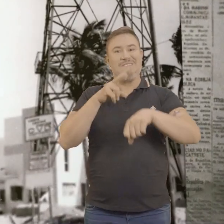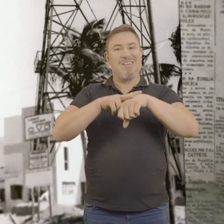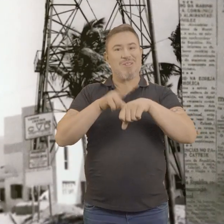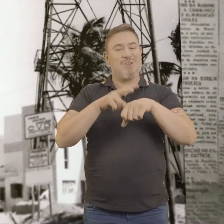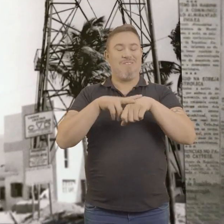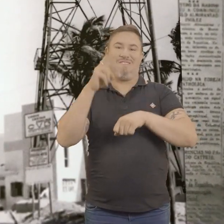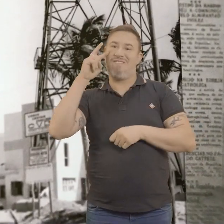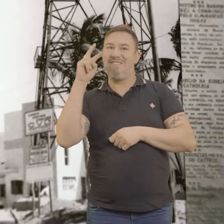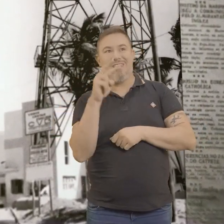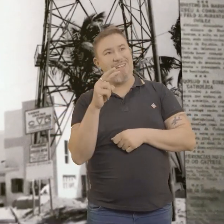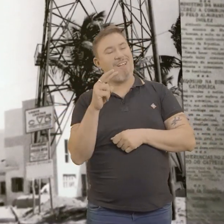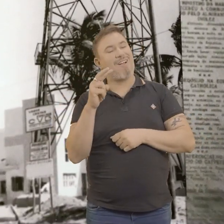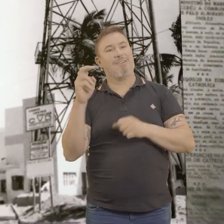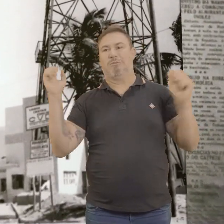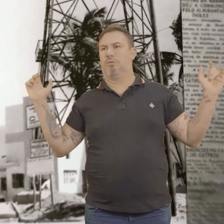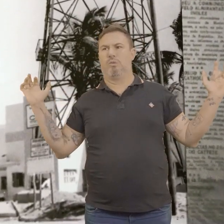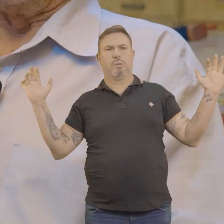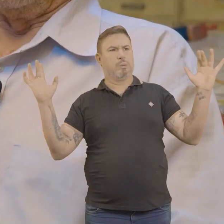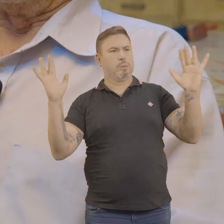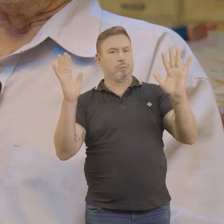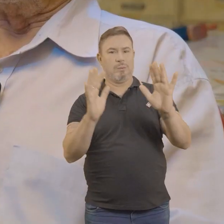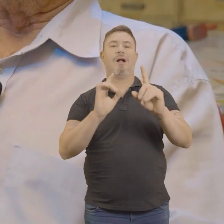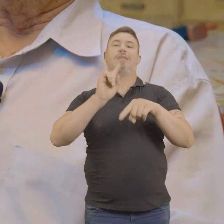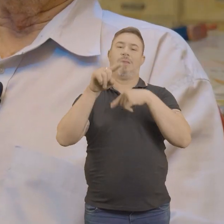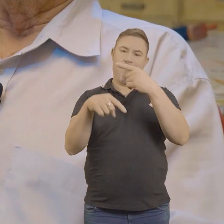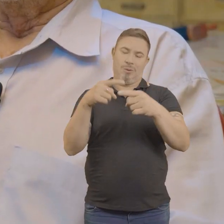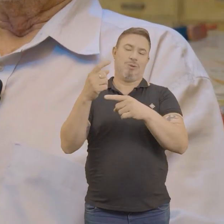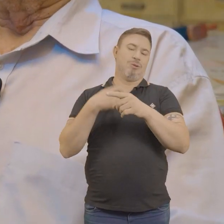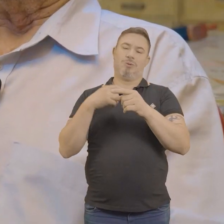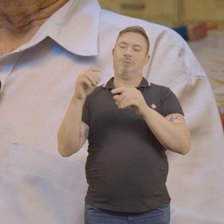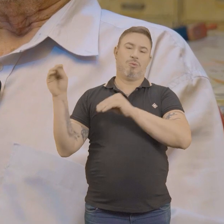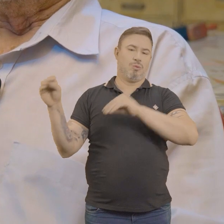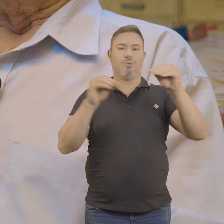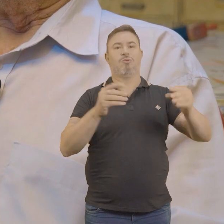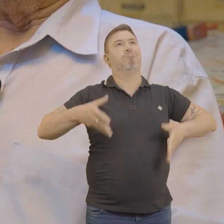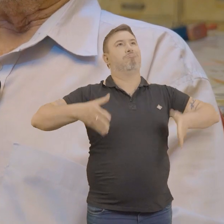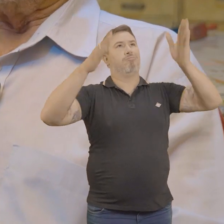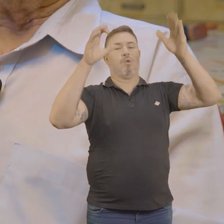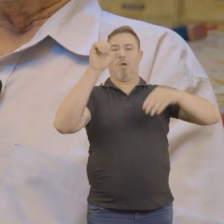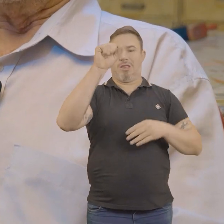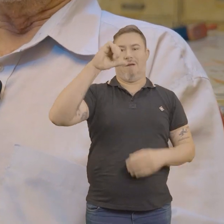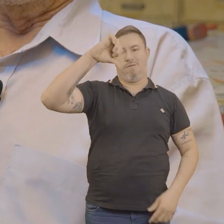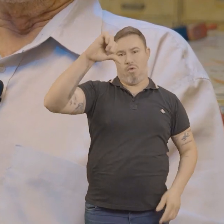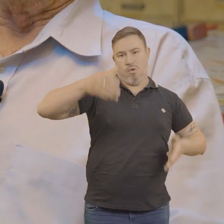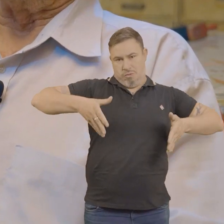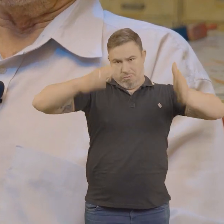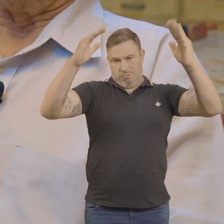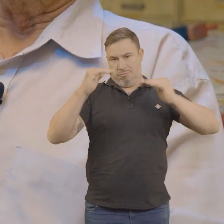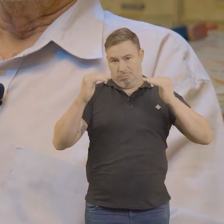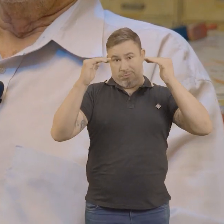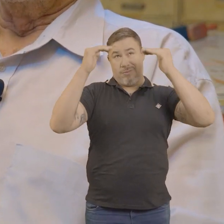Aí veio a ideia de comprar no 8º e 9º andar do edifício Diogo, né? E fazer lá a